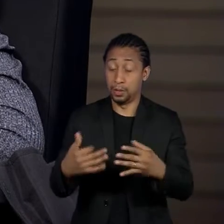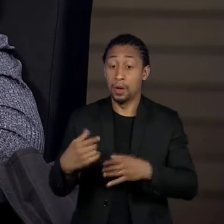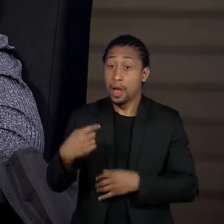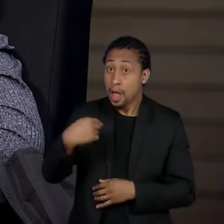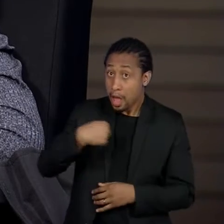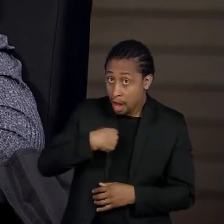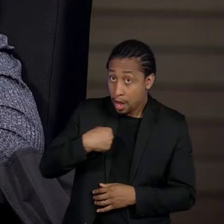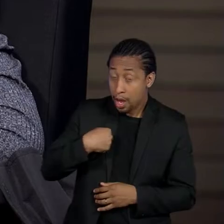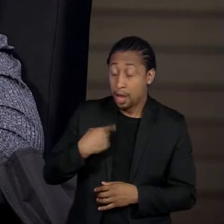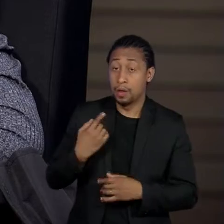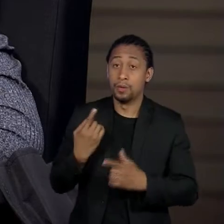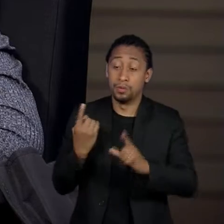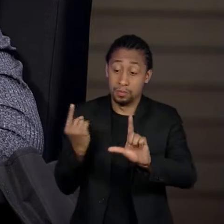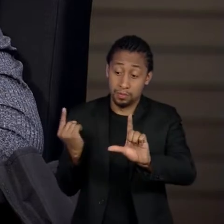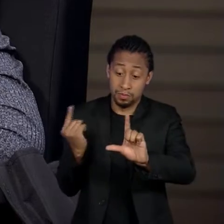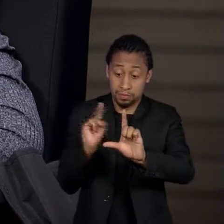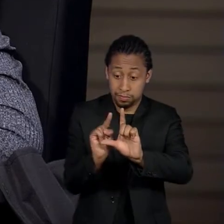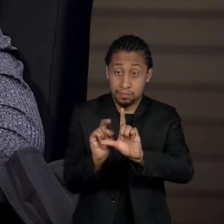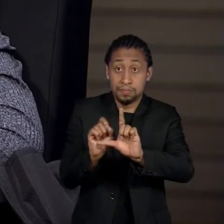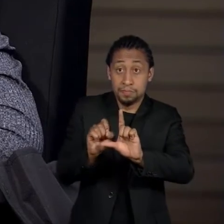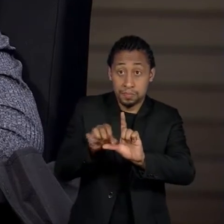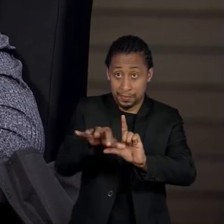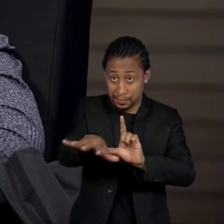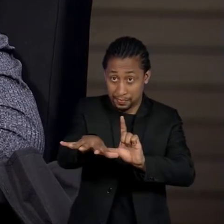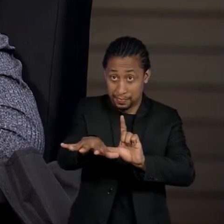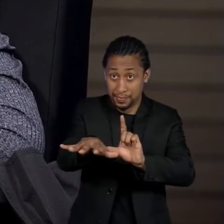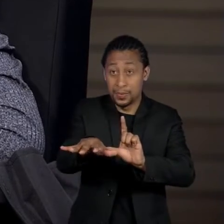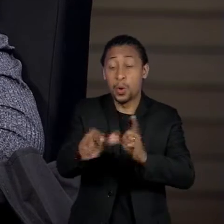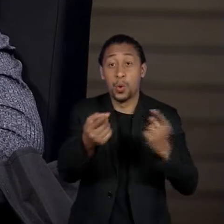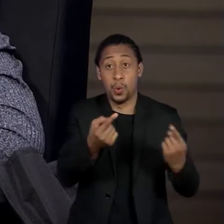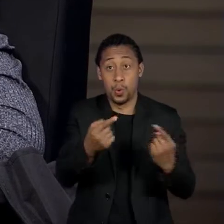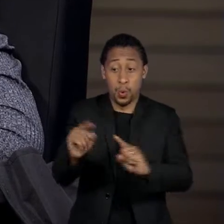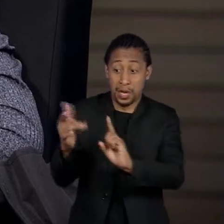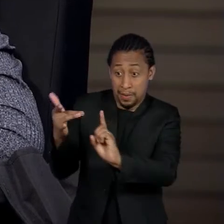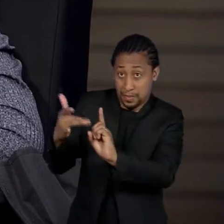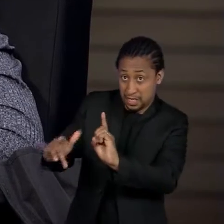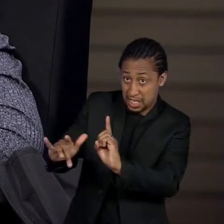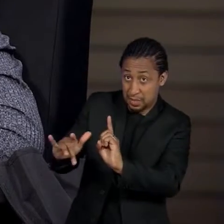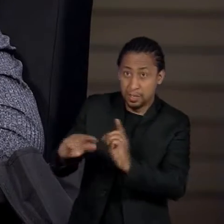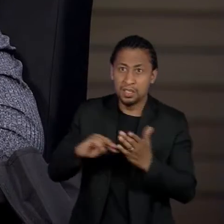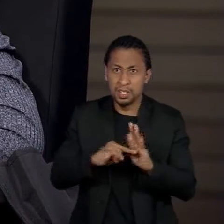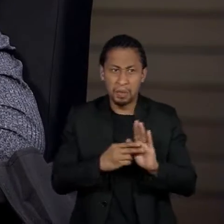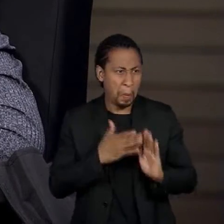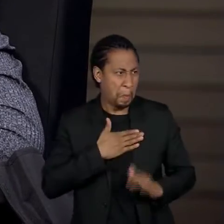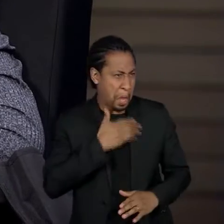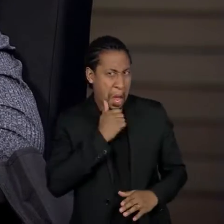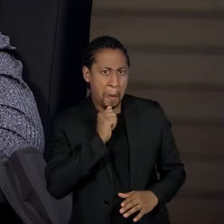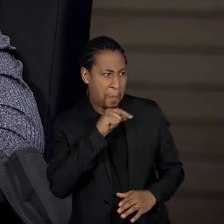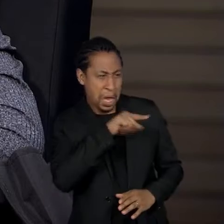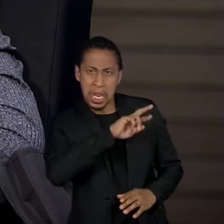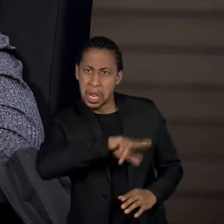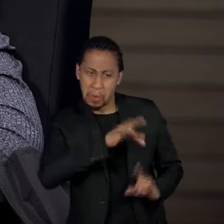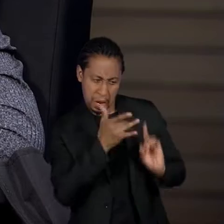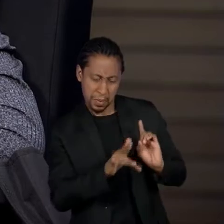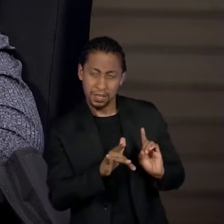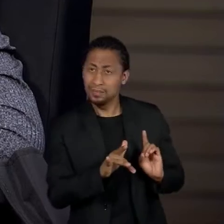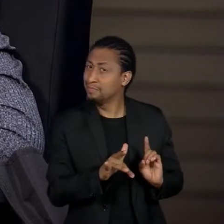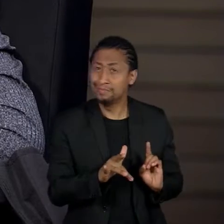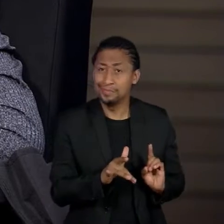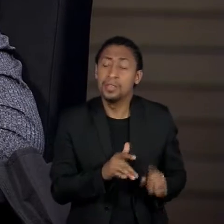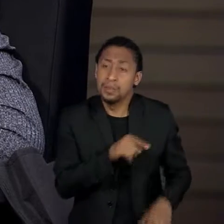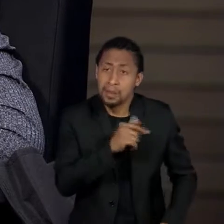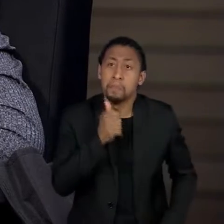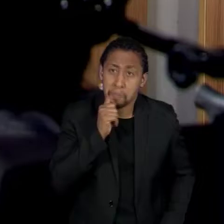influencer anticapacitista que até hoje a minha mãe não é capacitista. Ela é. E eu